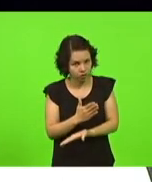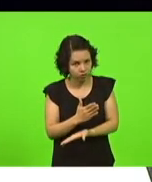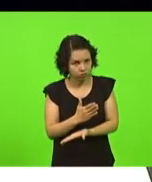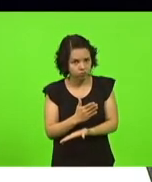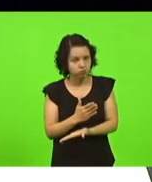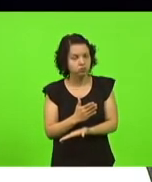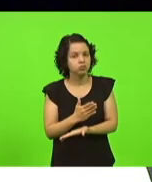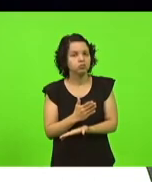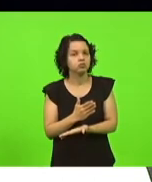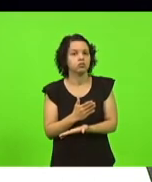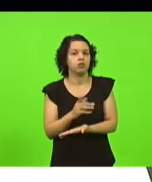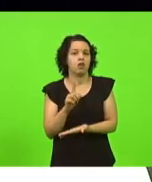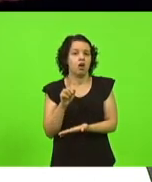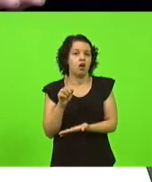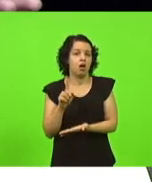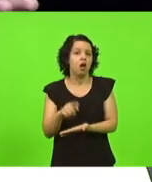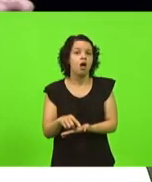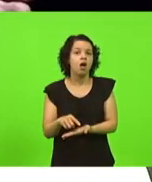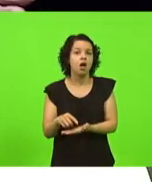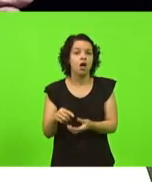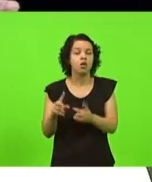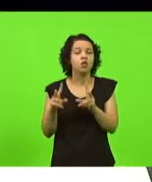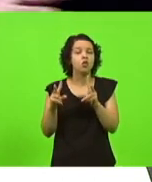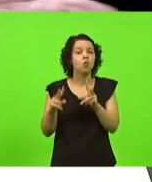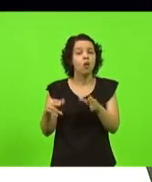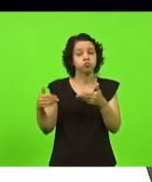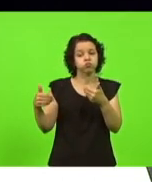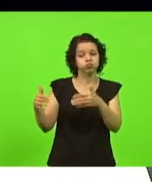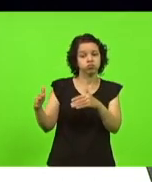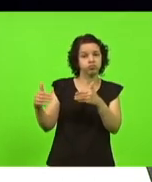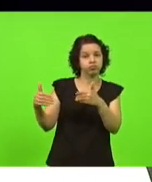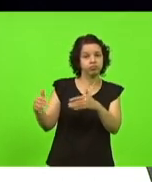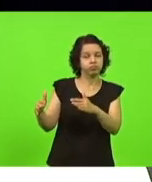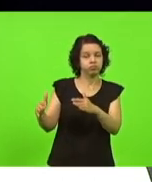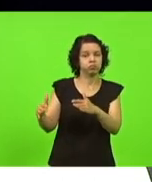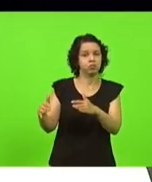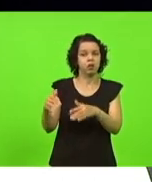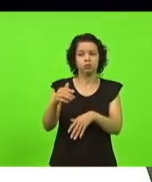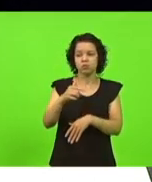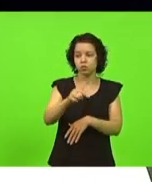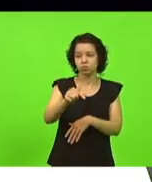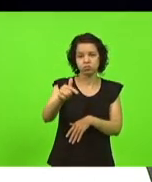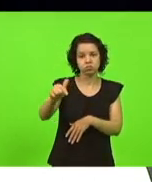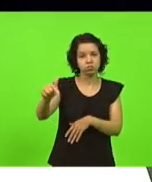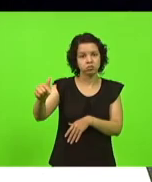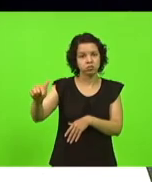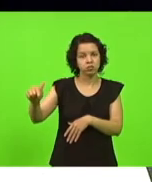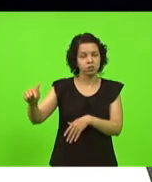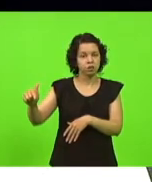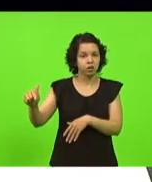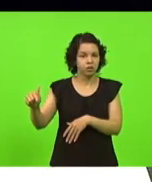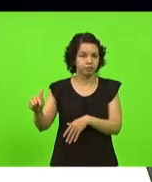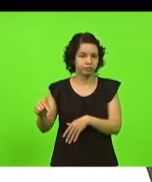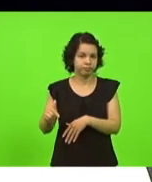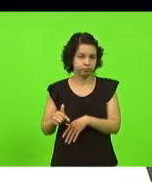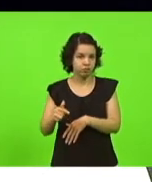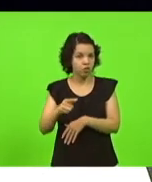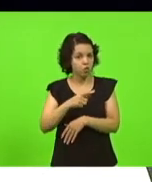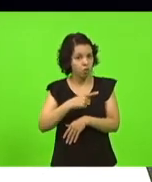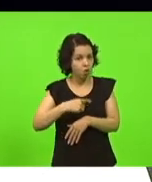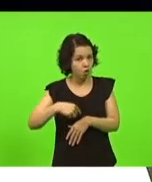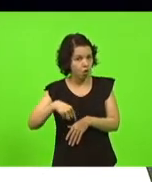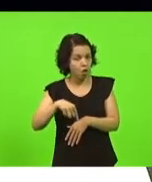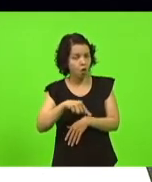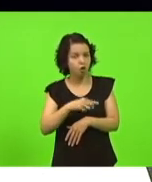é jogar para a torcida, para algo que não existe. Nós não temos essa